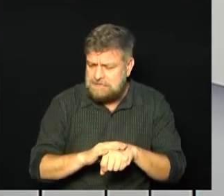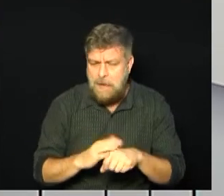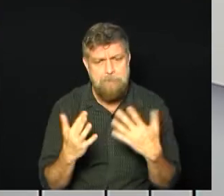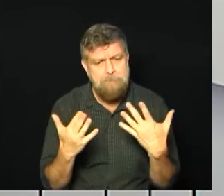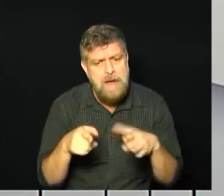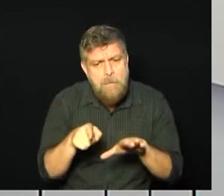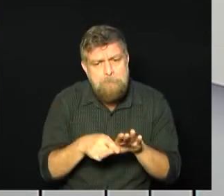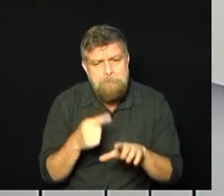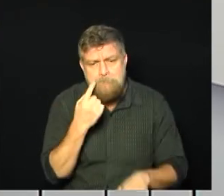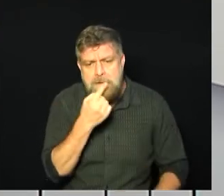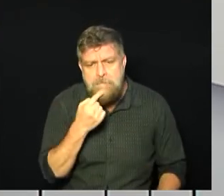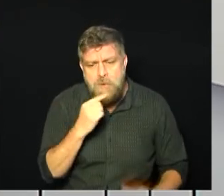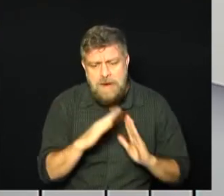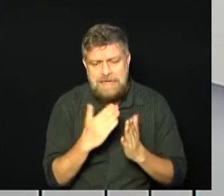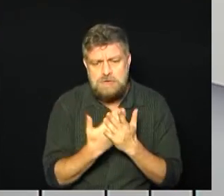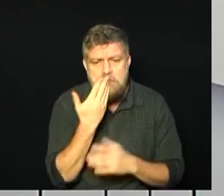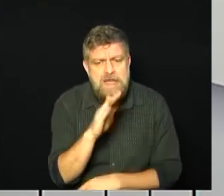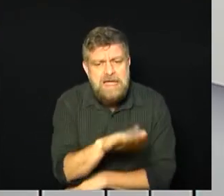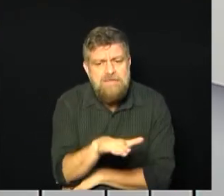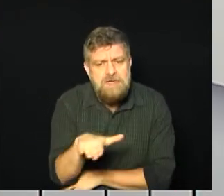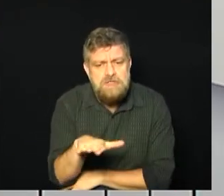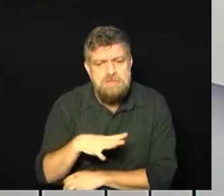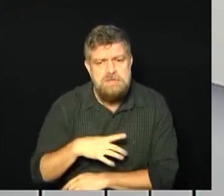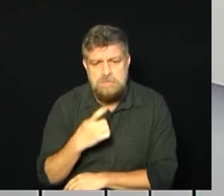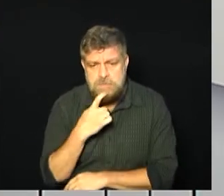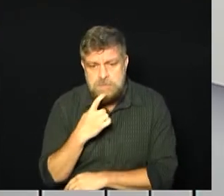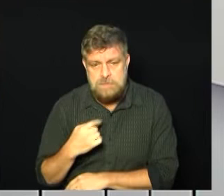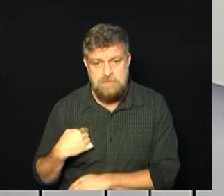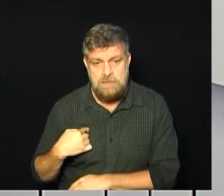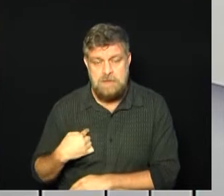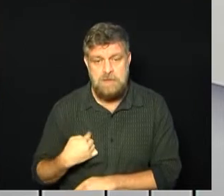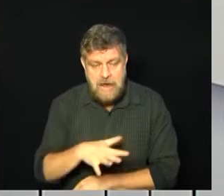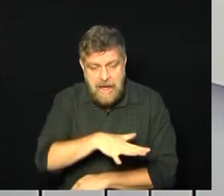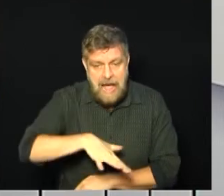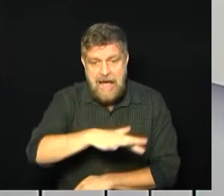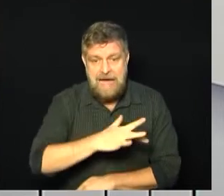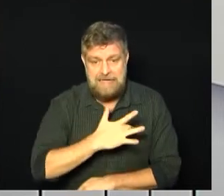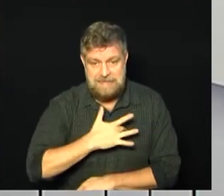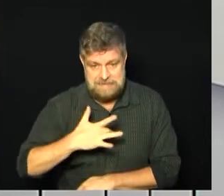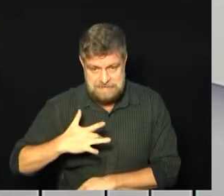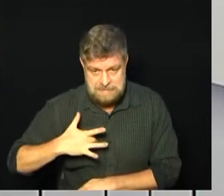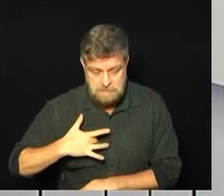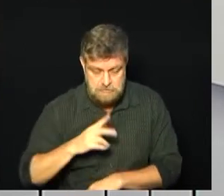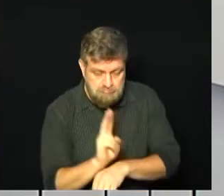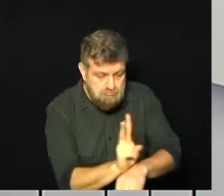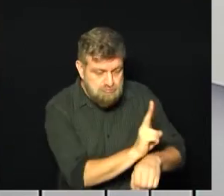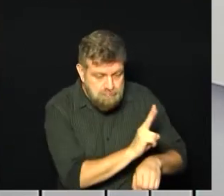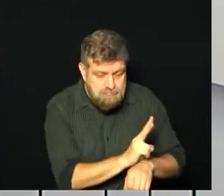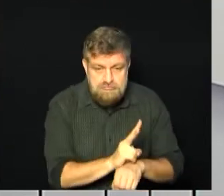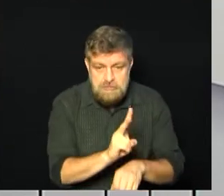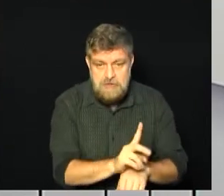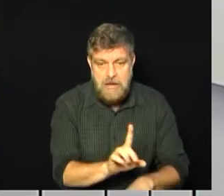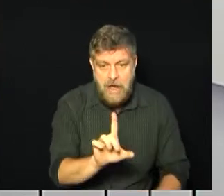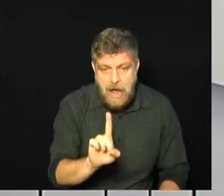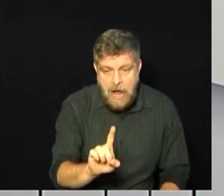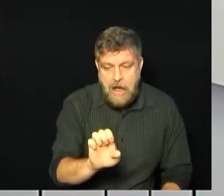novembro em escolas infantis do município. Por causa disso, o Devisa, que é o Departamento de Vigilância em Saúde, emitiu